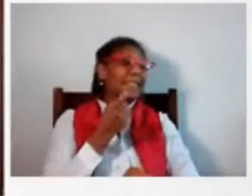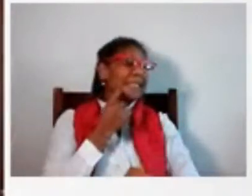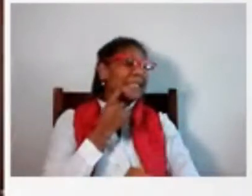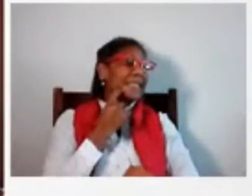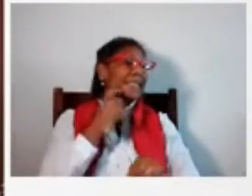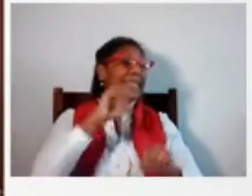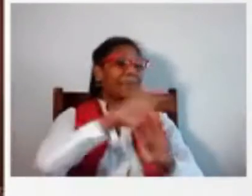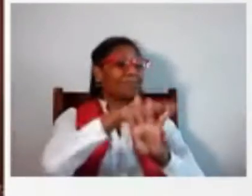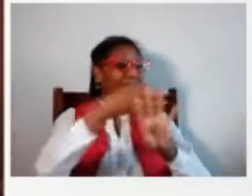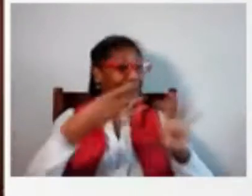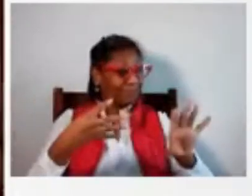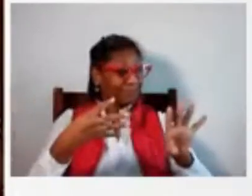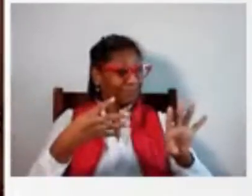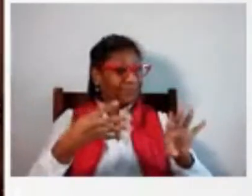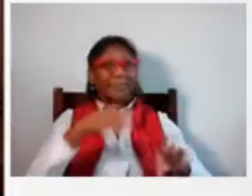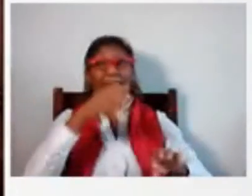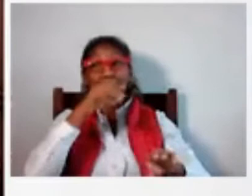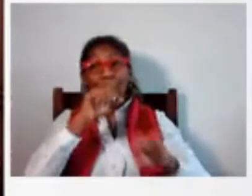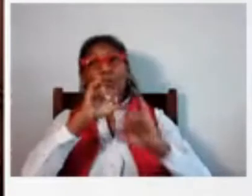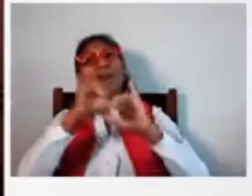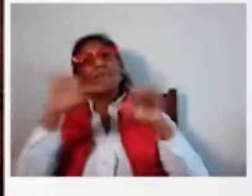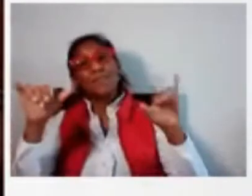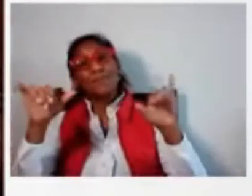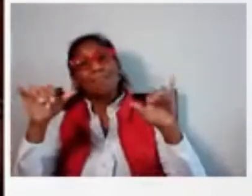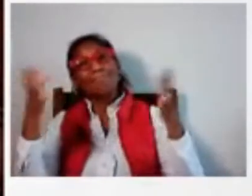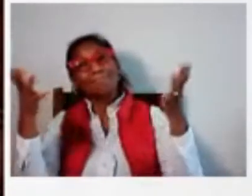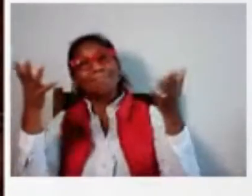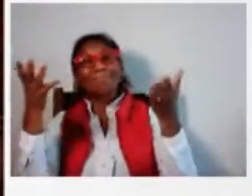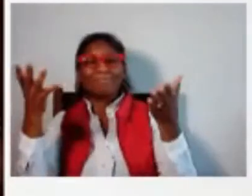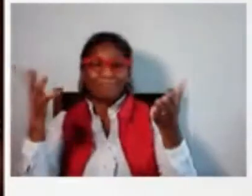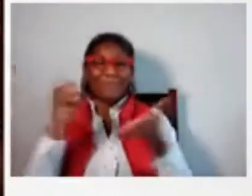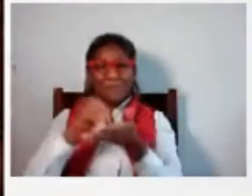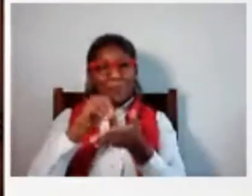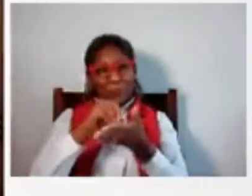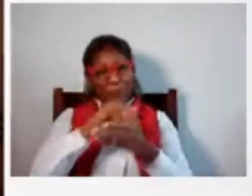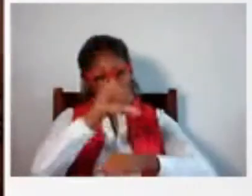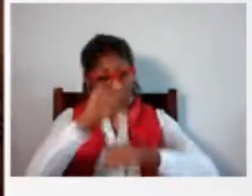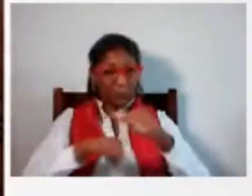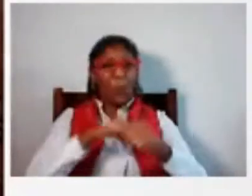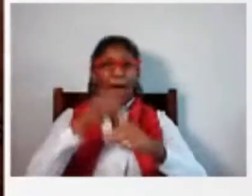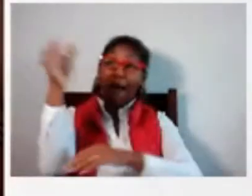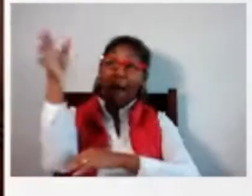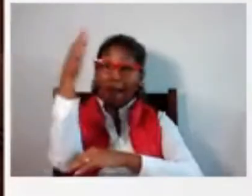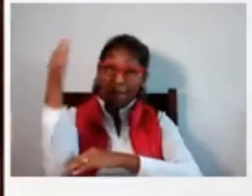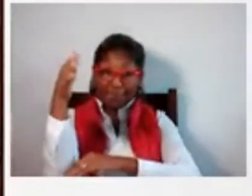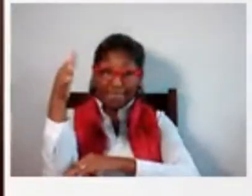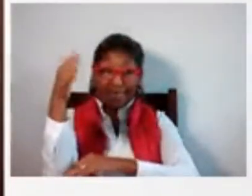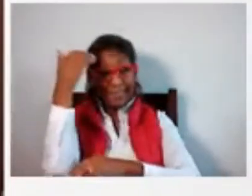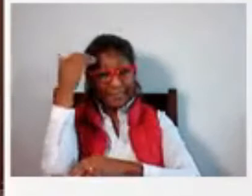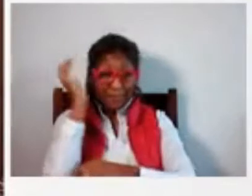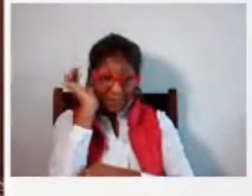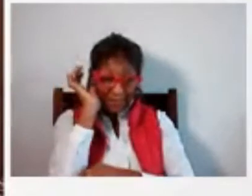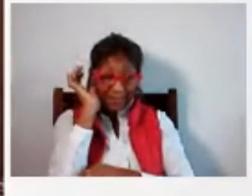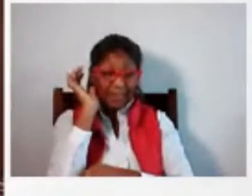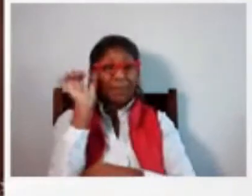foi feita no tempo correto, muda este indicador, a bandeira fica laranja em Santa Maria. É